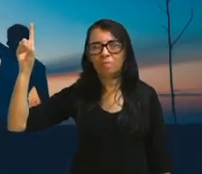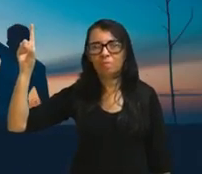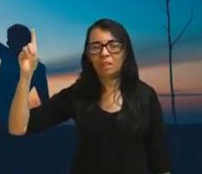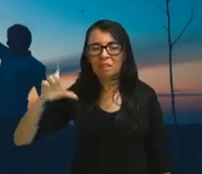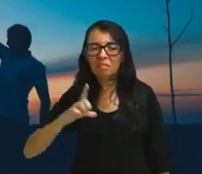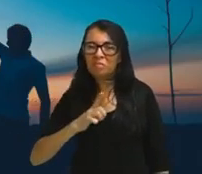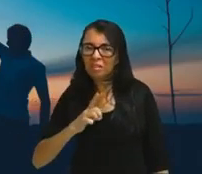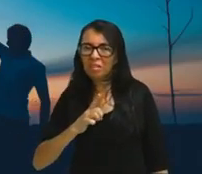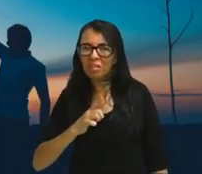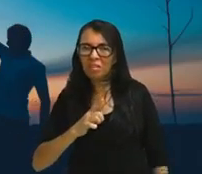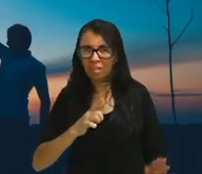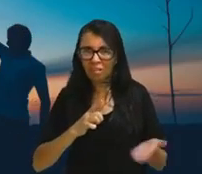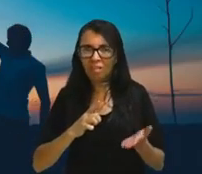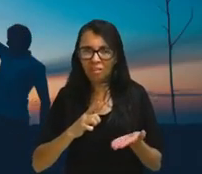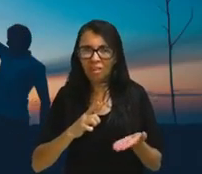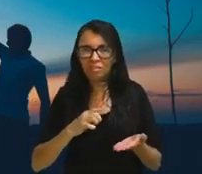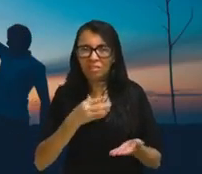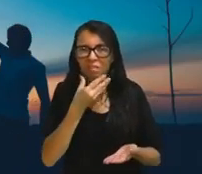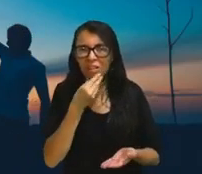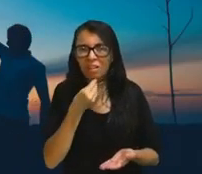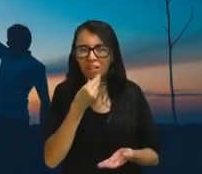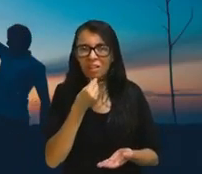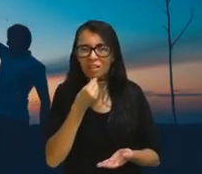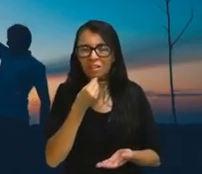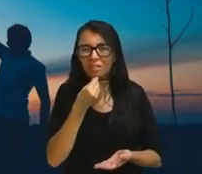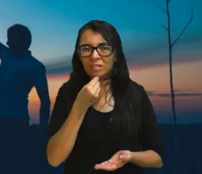insensato. Faça de Deus